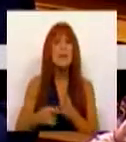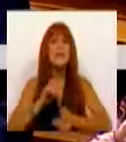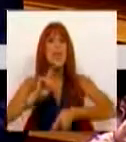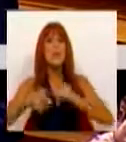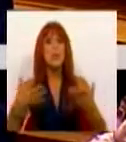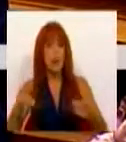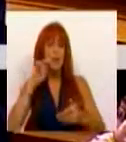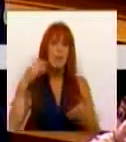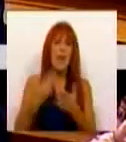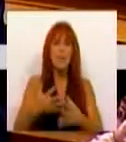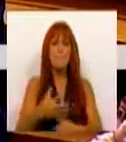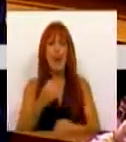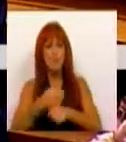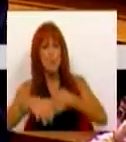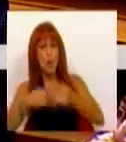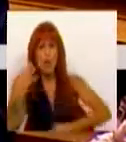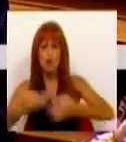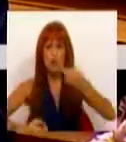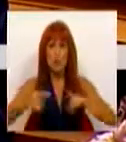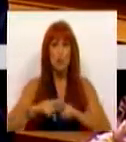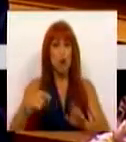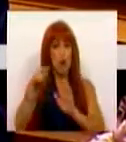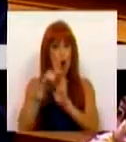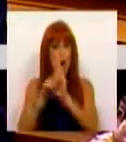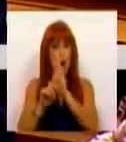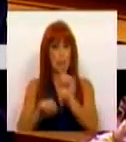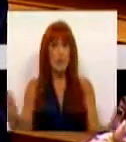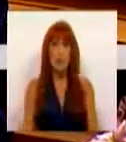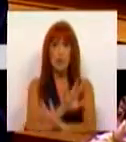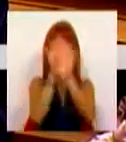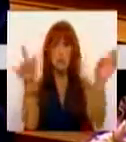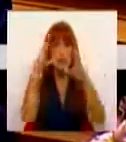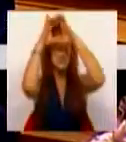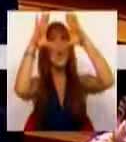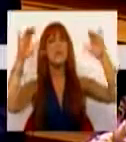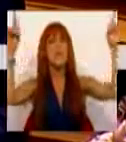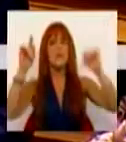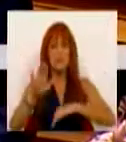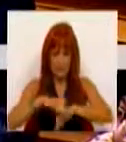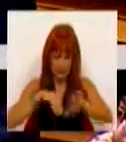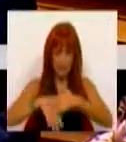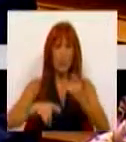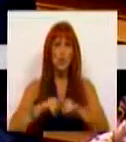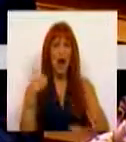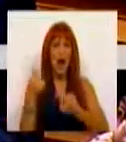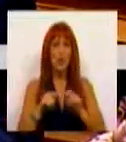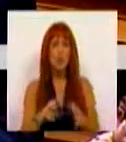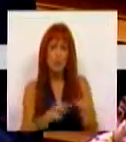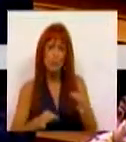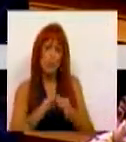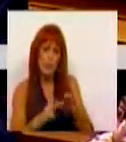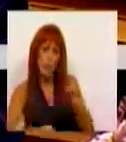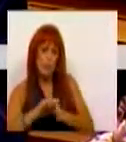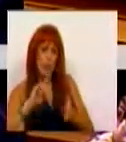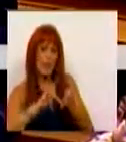necessárias para garantir uma maior eficácia jurídica das normas, clarifica conceitos e procede a alguns ajustamentos